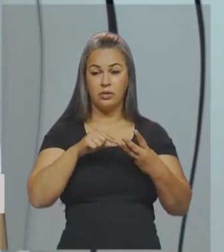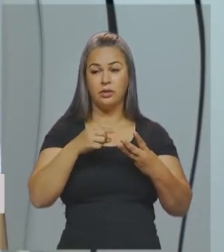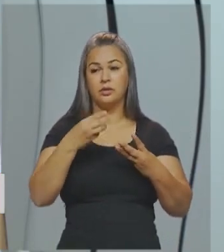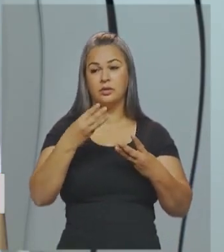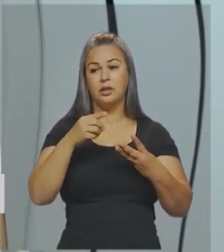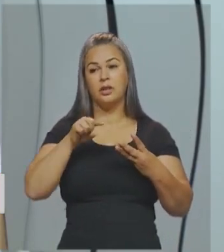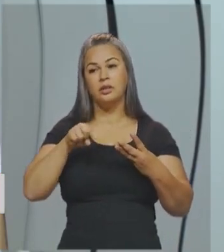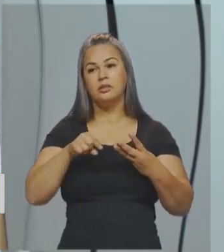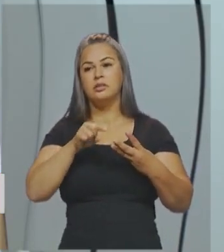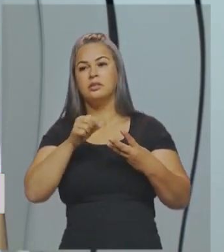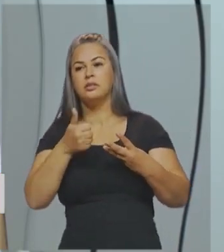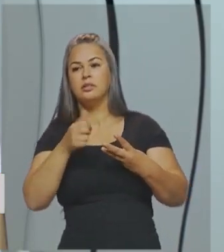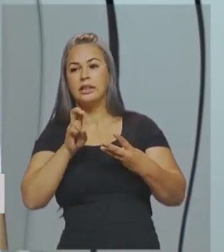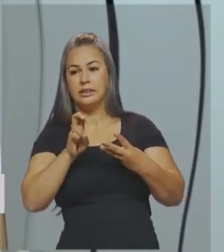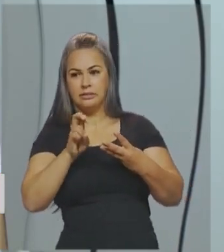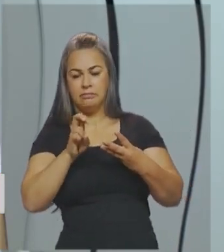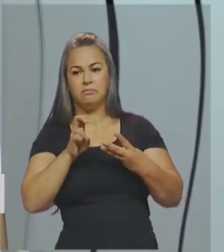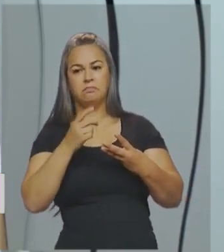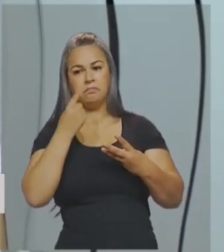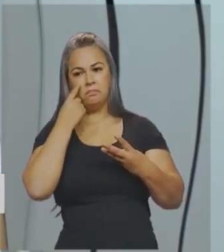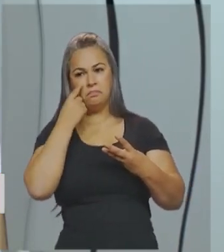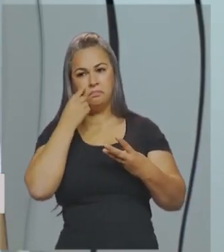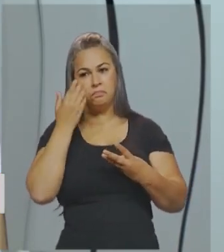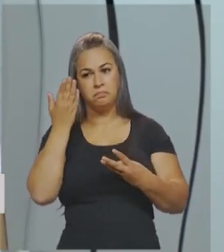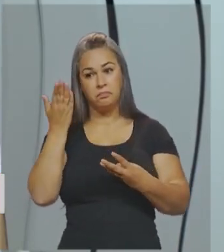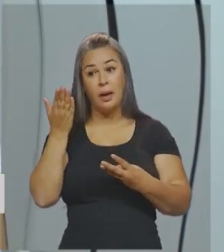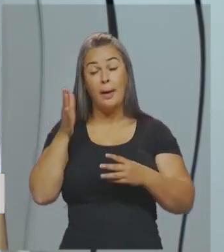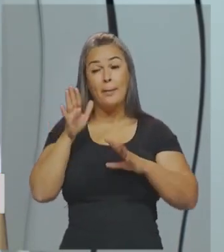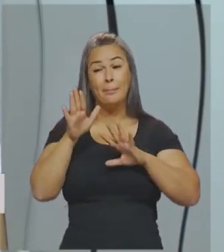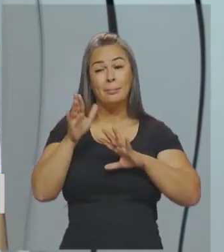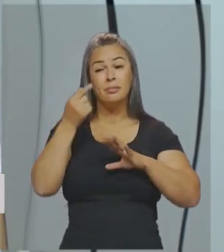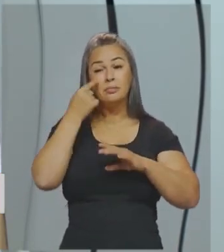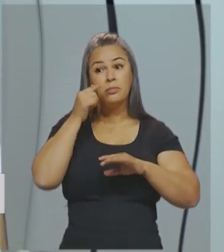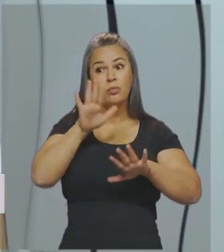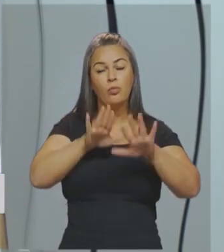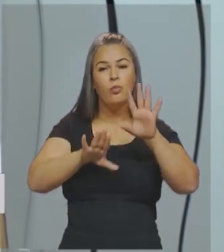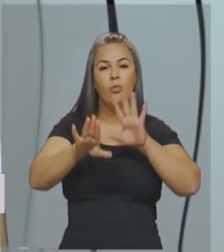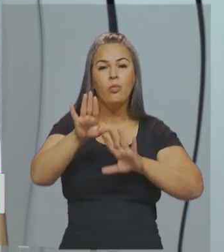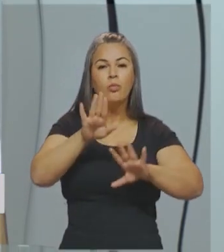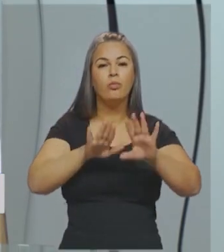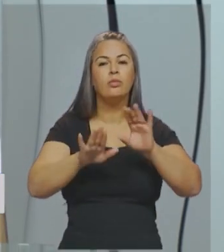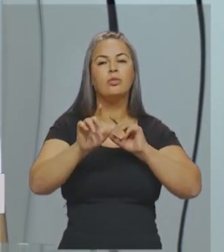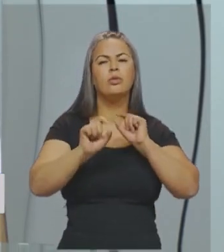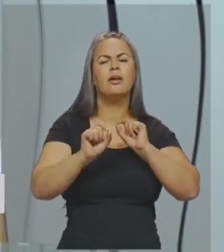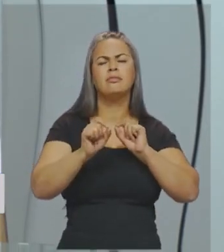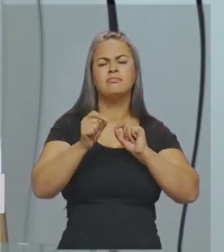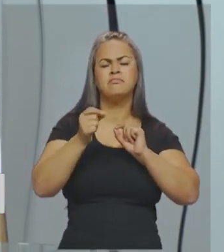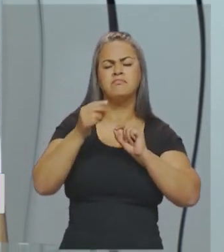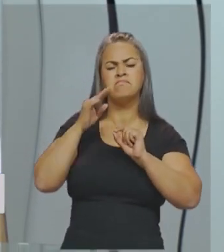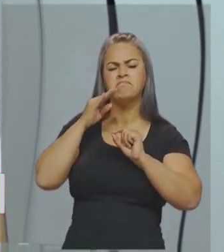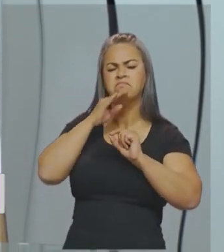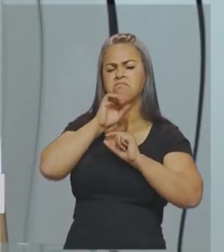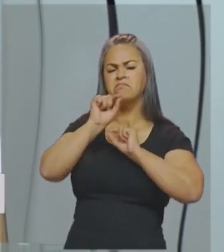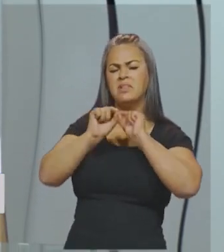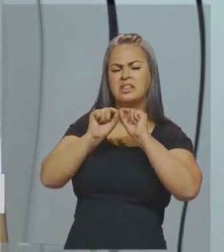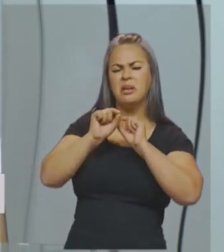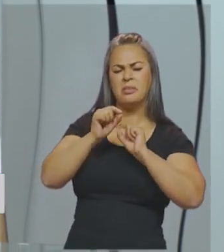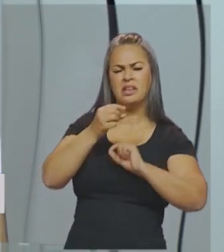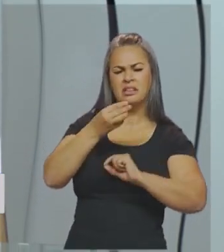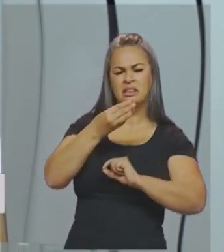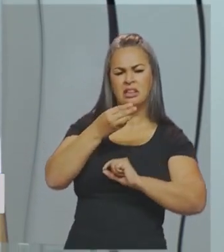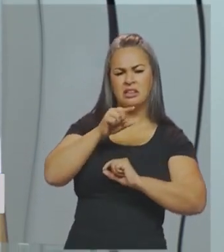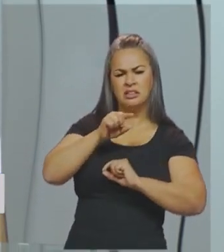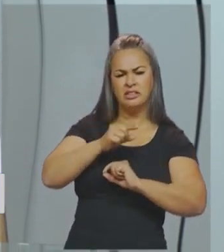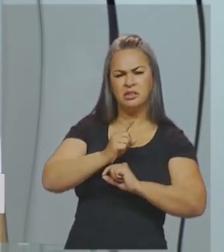15 centésimos. Então, tem que tomar o cuidado, porque tem gente que às vezes lê aqui, ó, 3,1, aqui é 3,15,